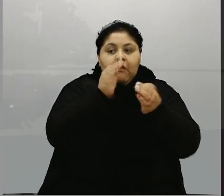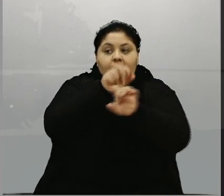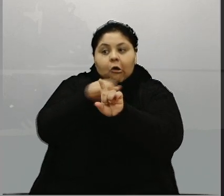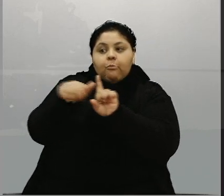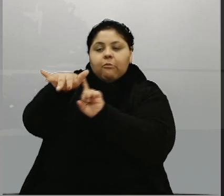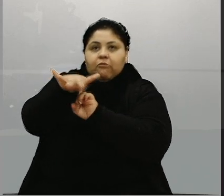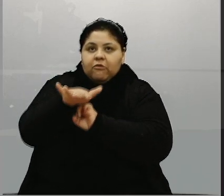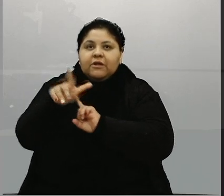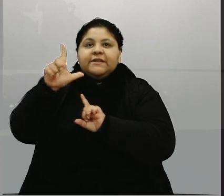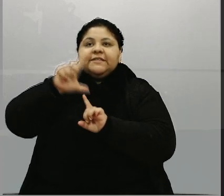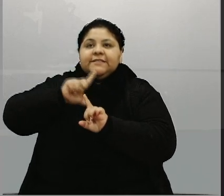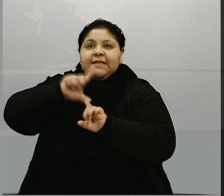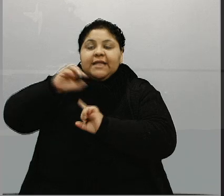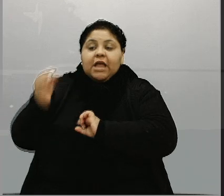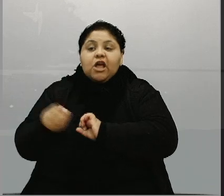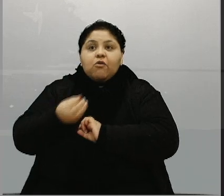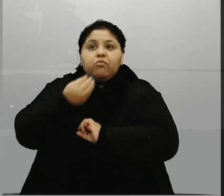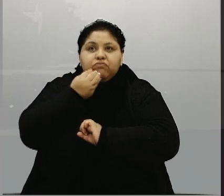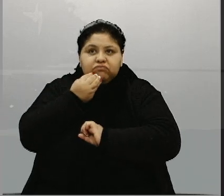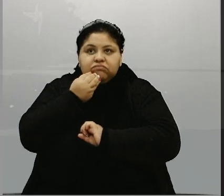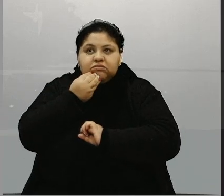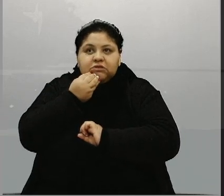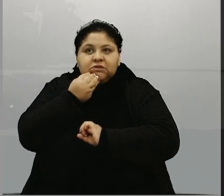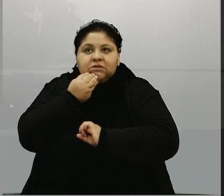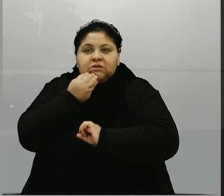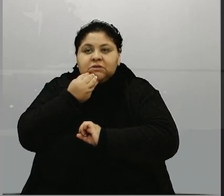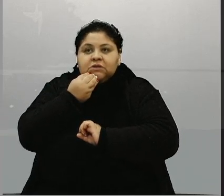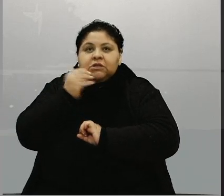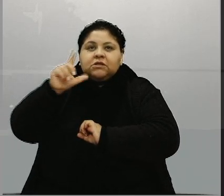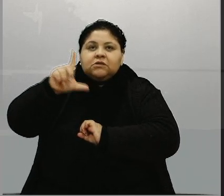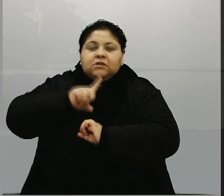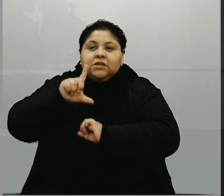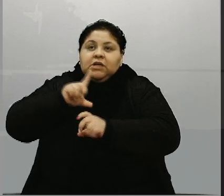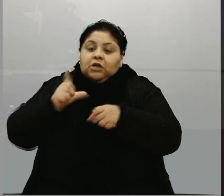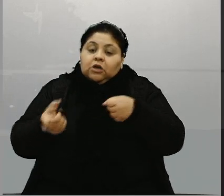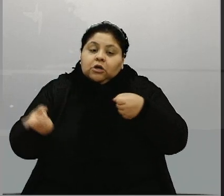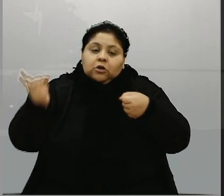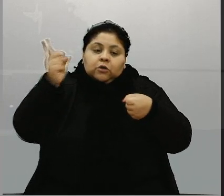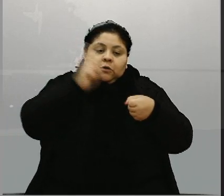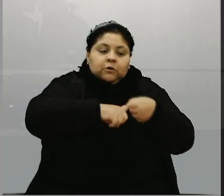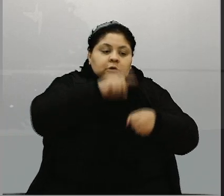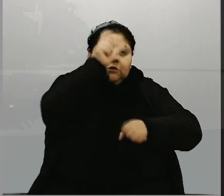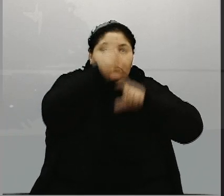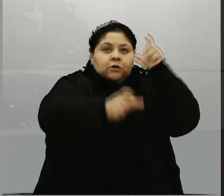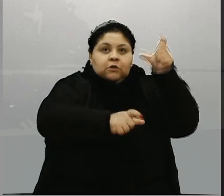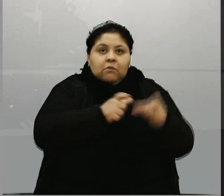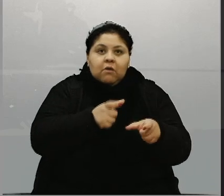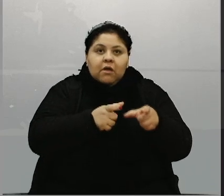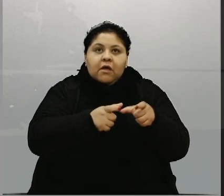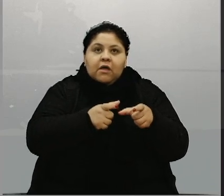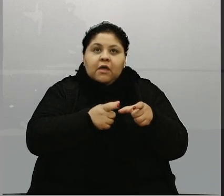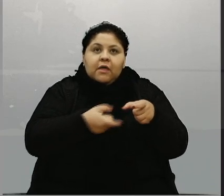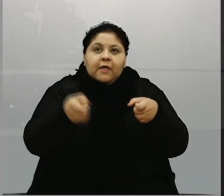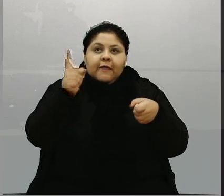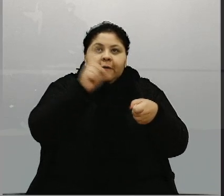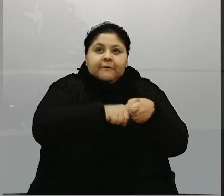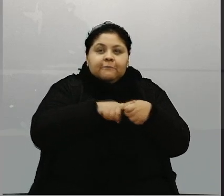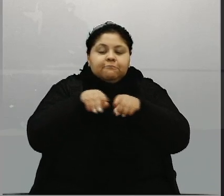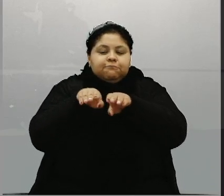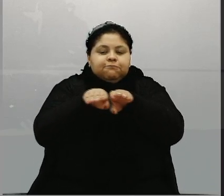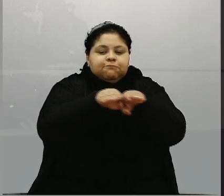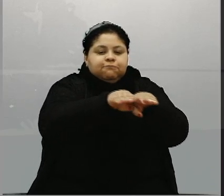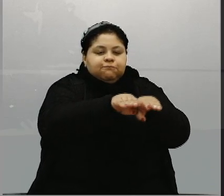sociedade têm a possibilidade de ter de volta uma pessoa restaurada, equilibrada